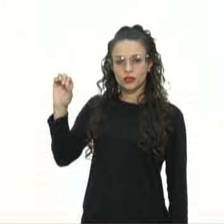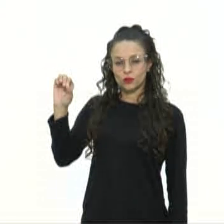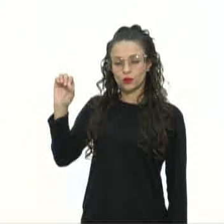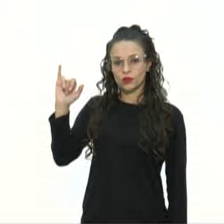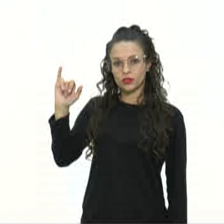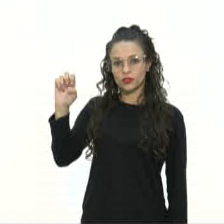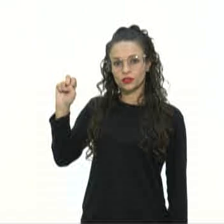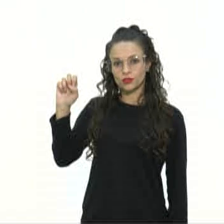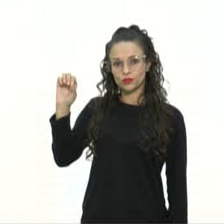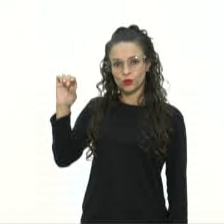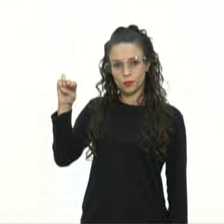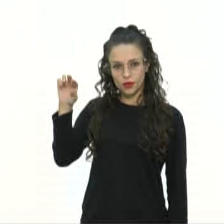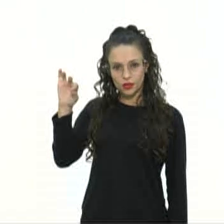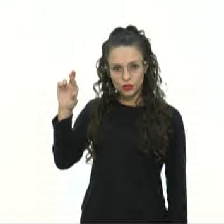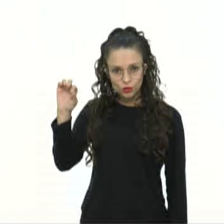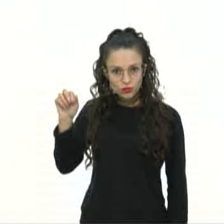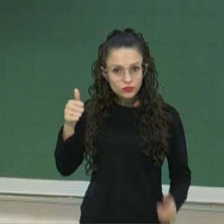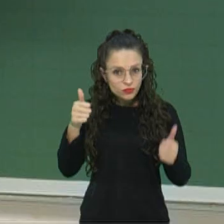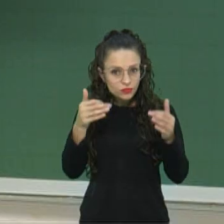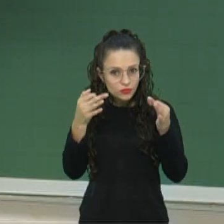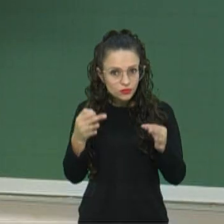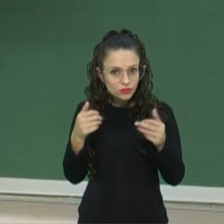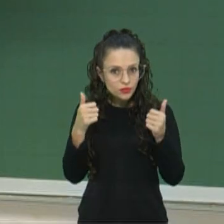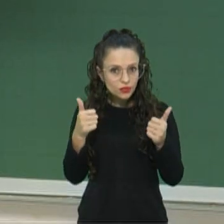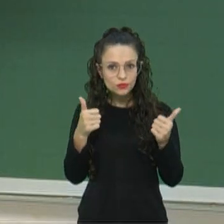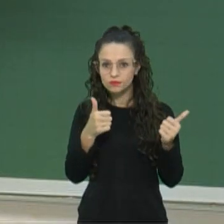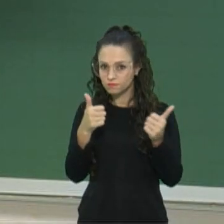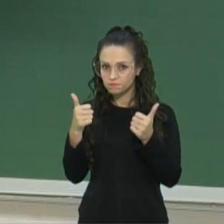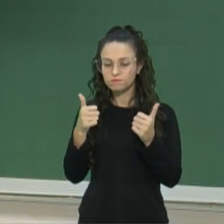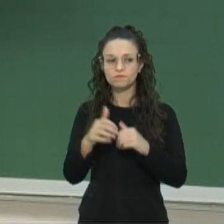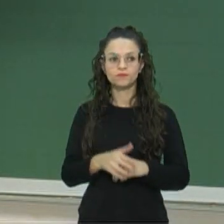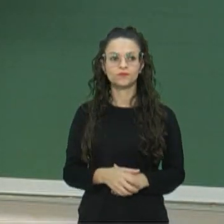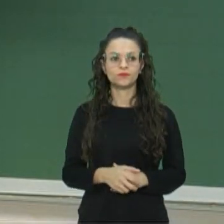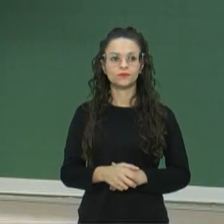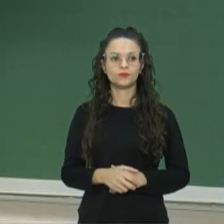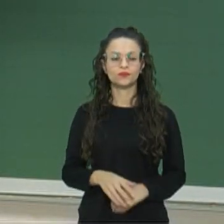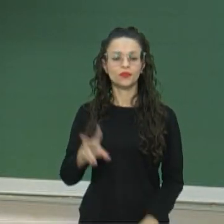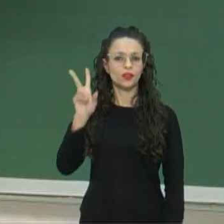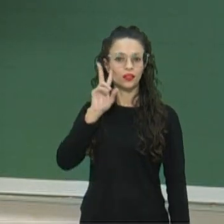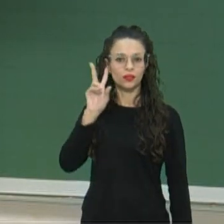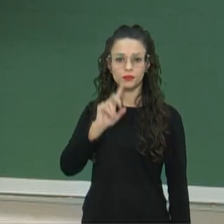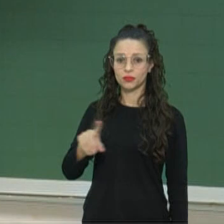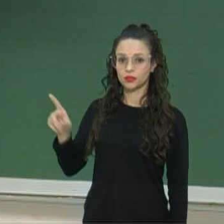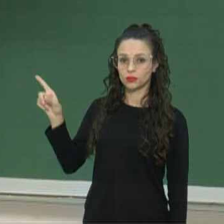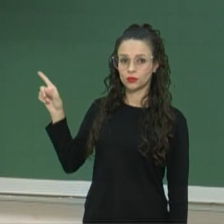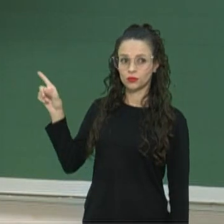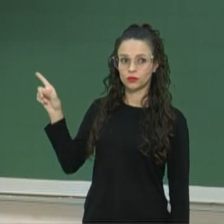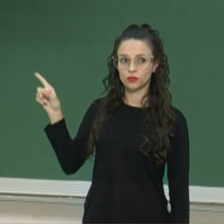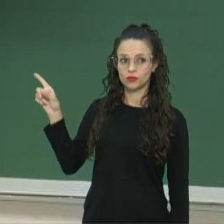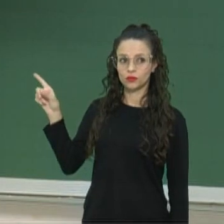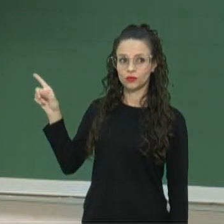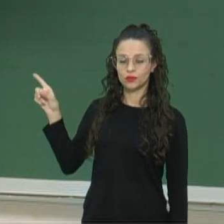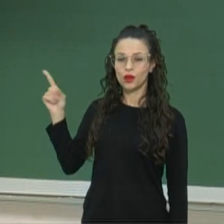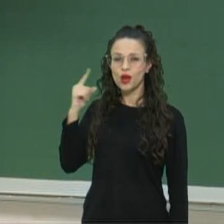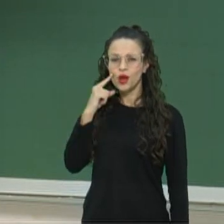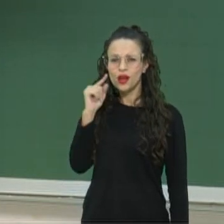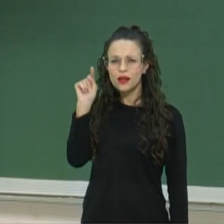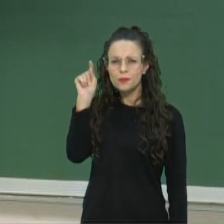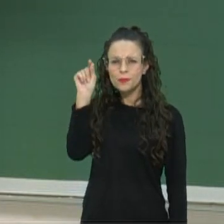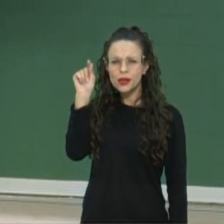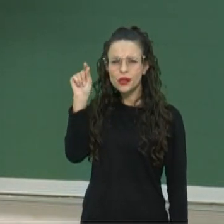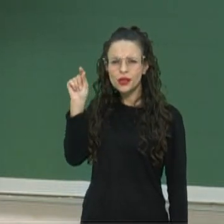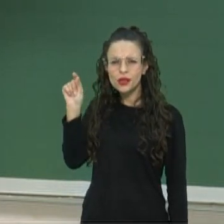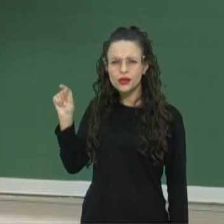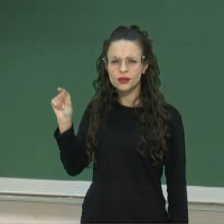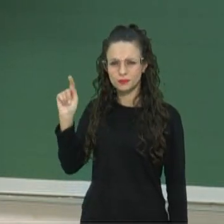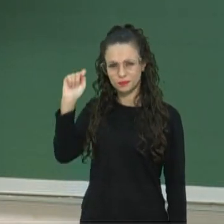diasteroisômeros. Certo, pessoal? Tranquilinho? Beleza? Só lembrando, né, que aqui é uma